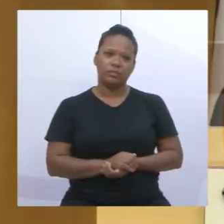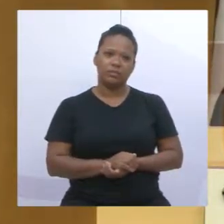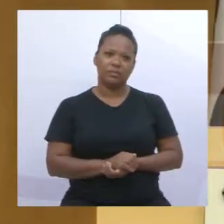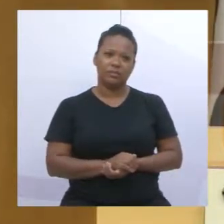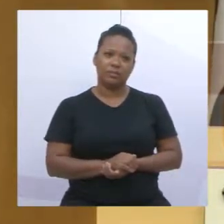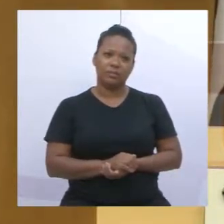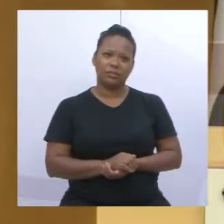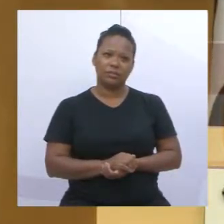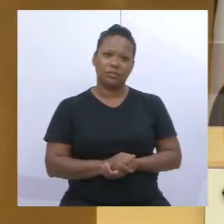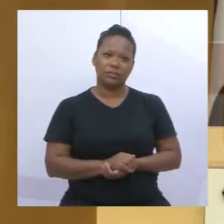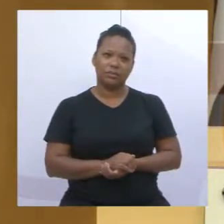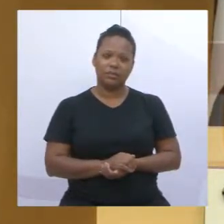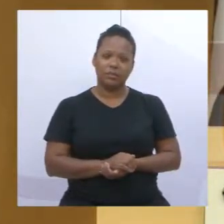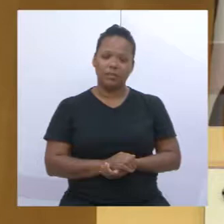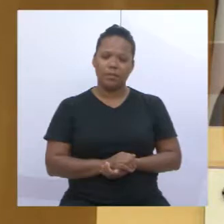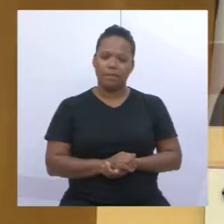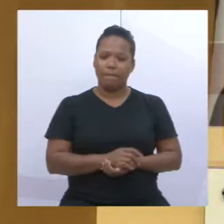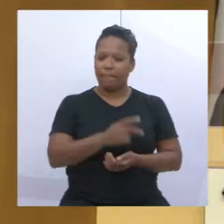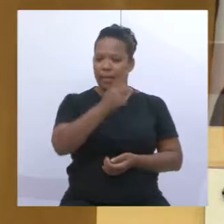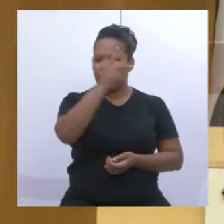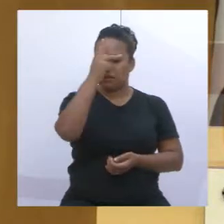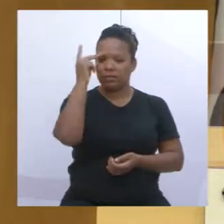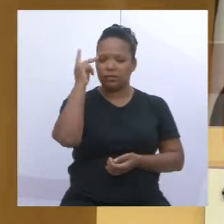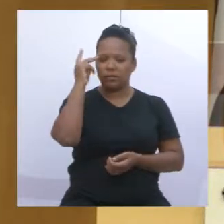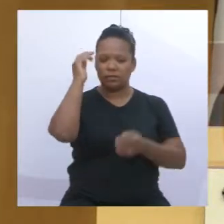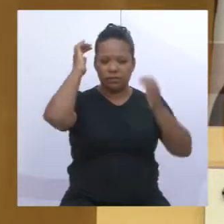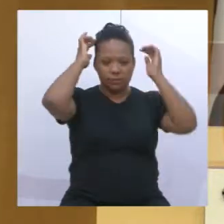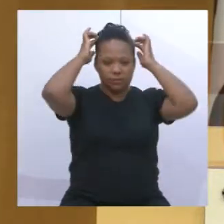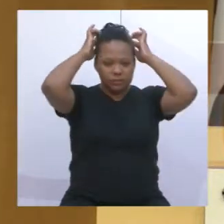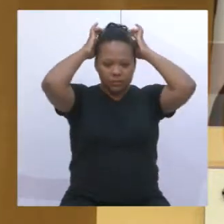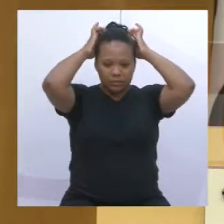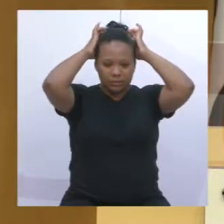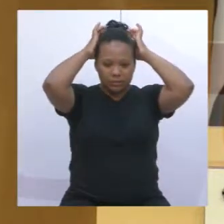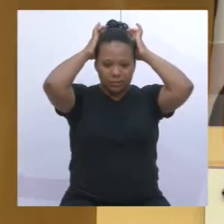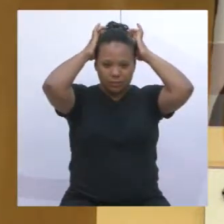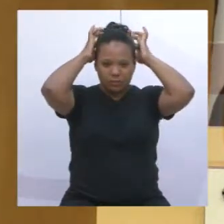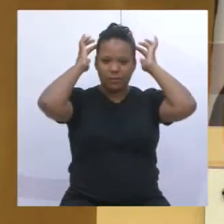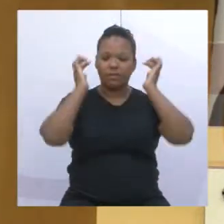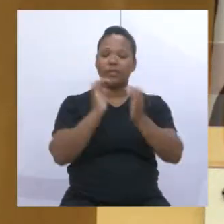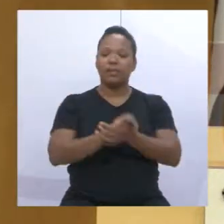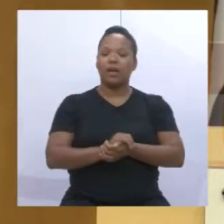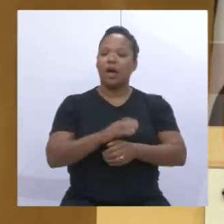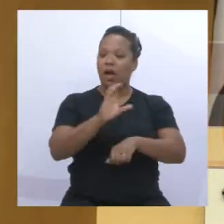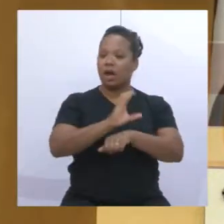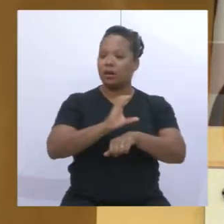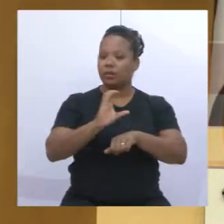justificativa para que as pessoas possam saber. A Constituição Federal de